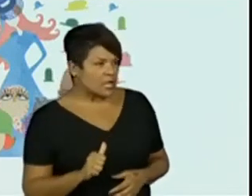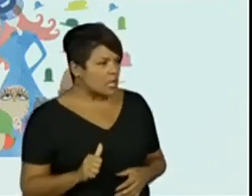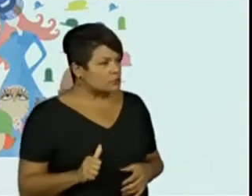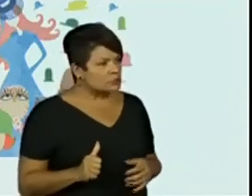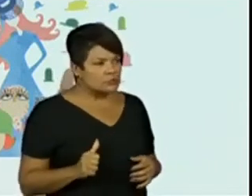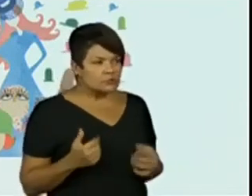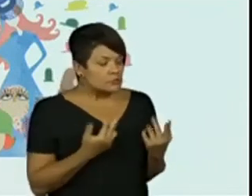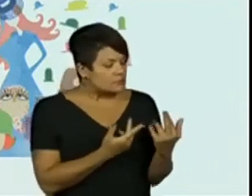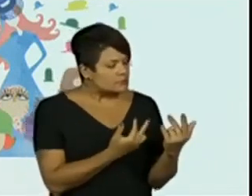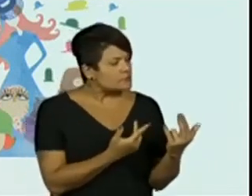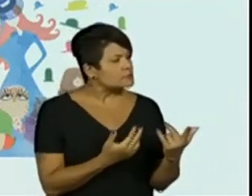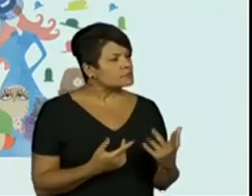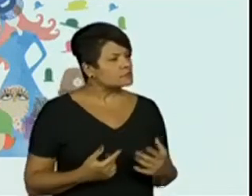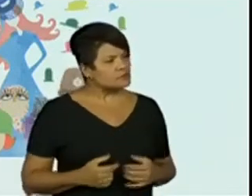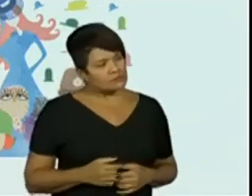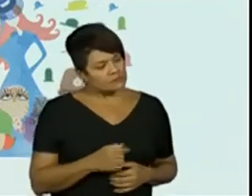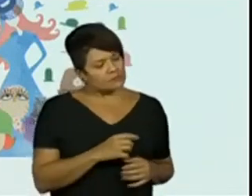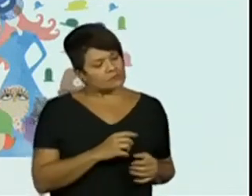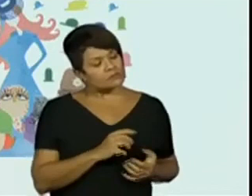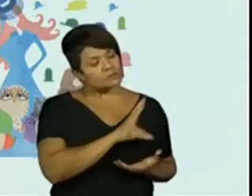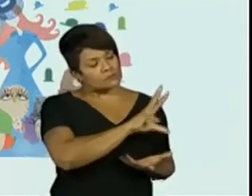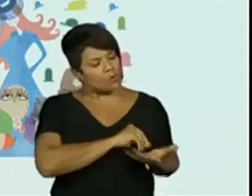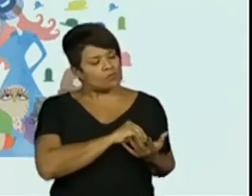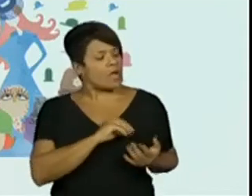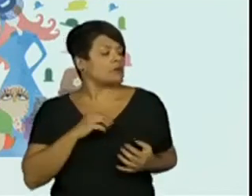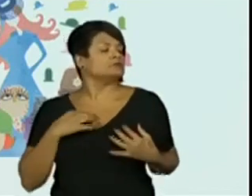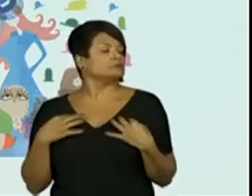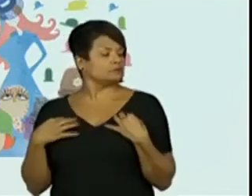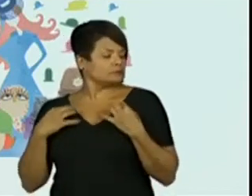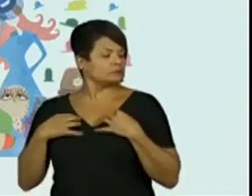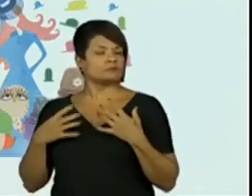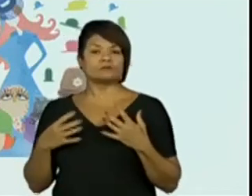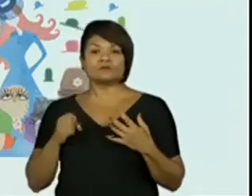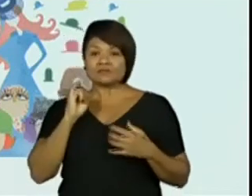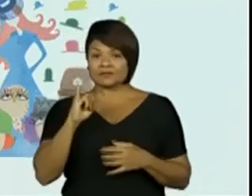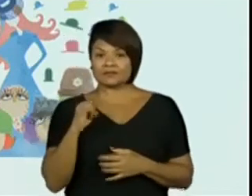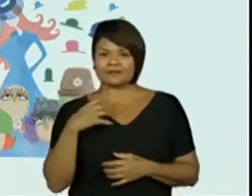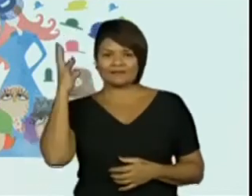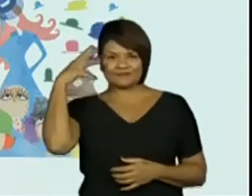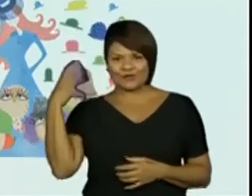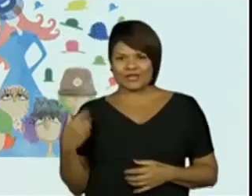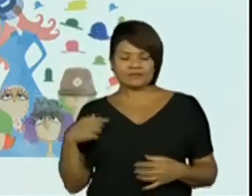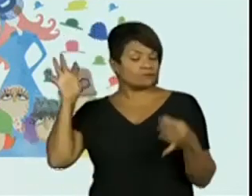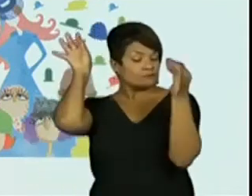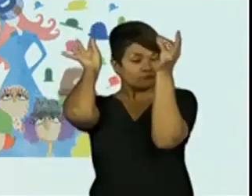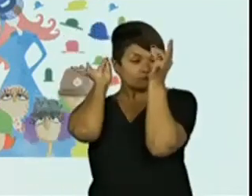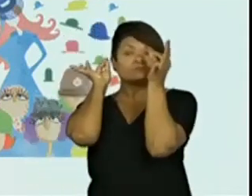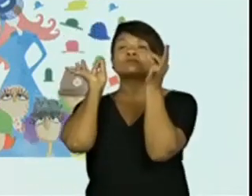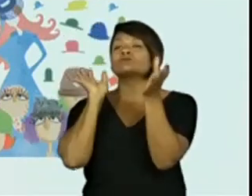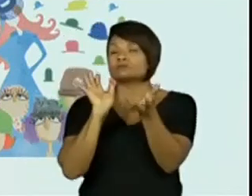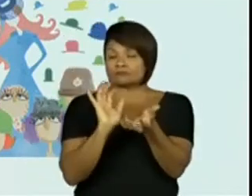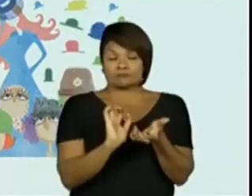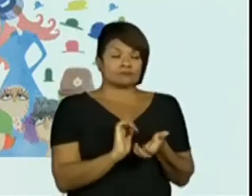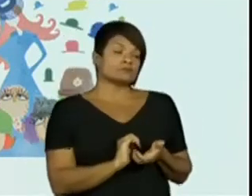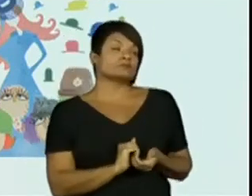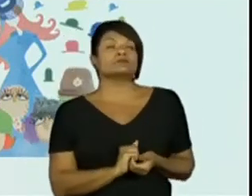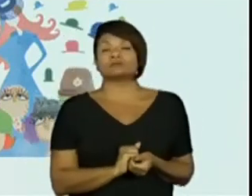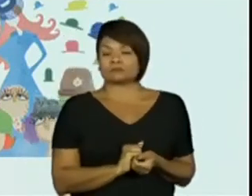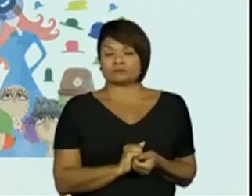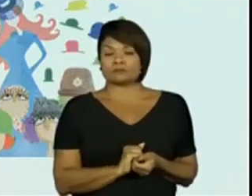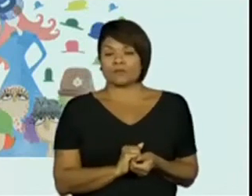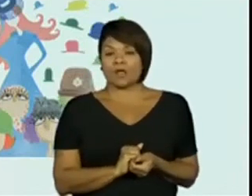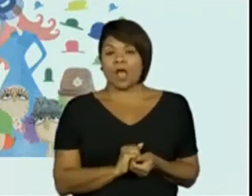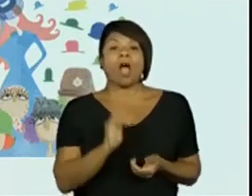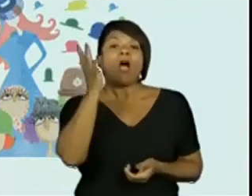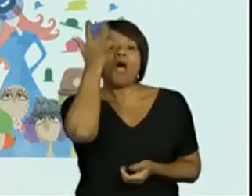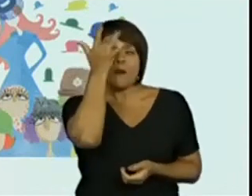tudo. Se um dia Doralice punha chapéu, no dia seguinte todas as garotas